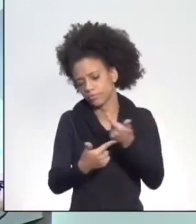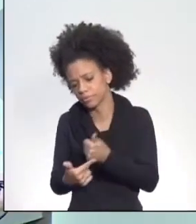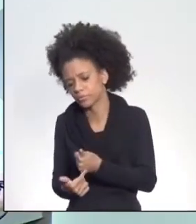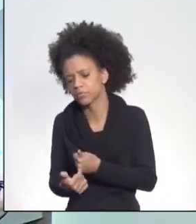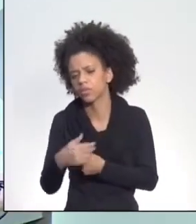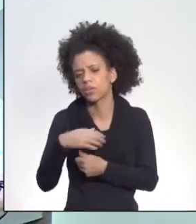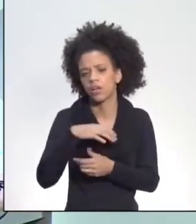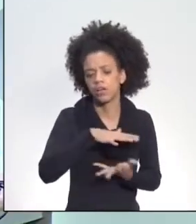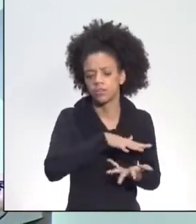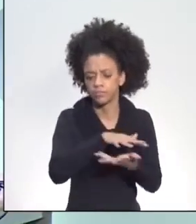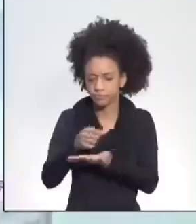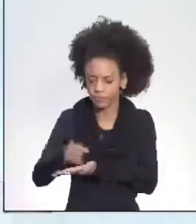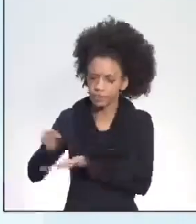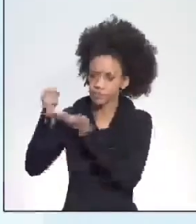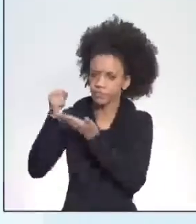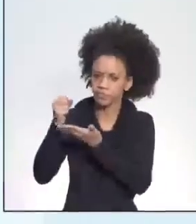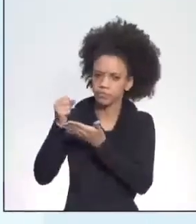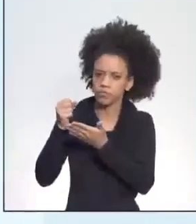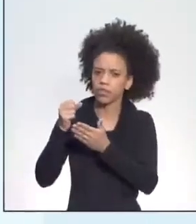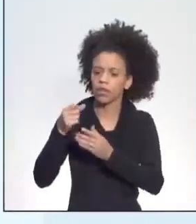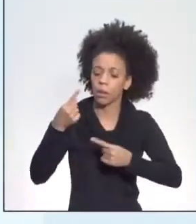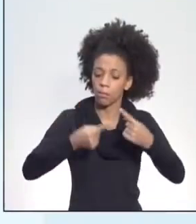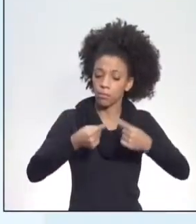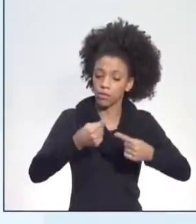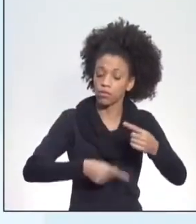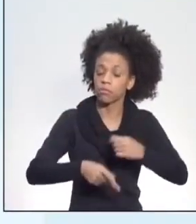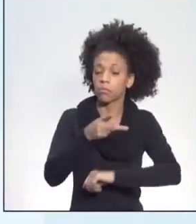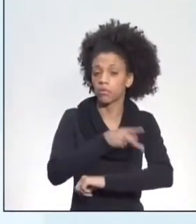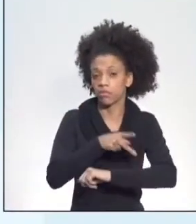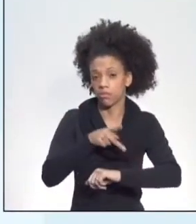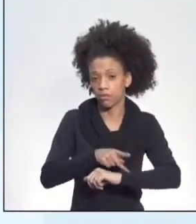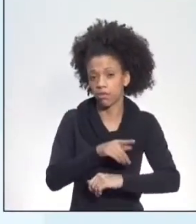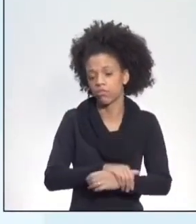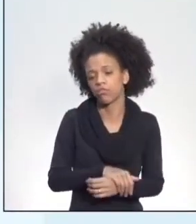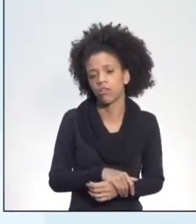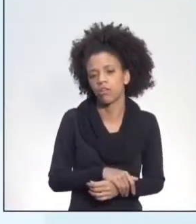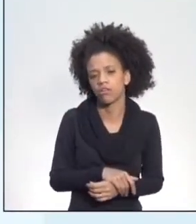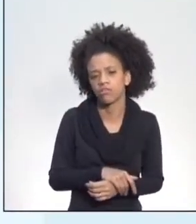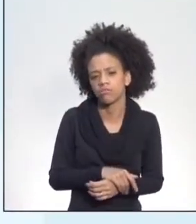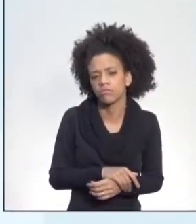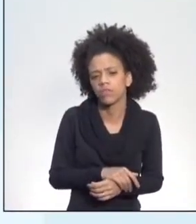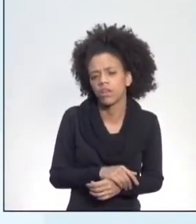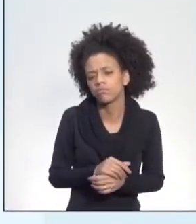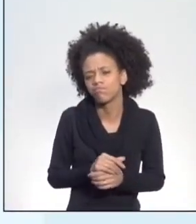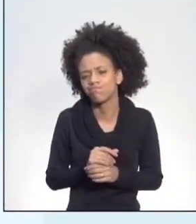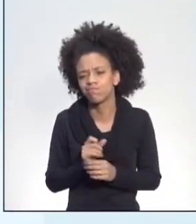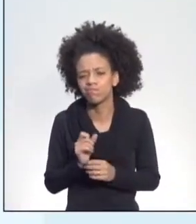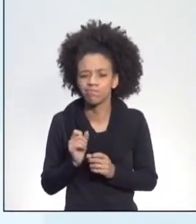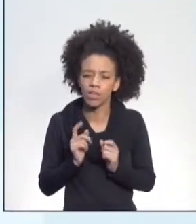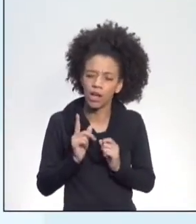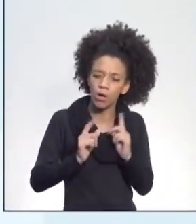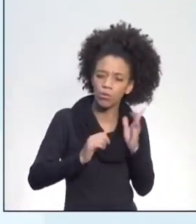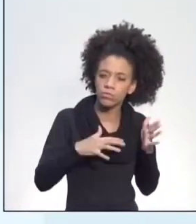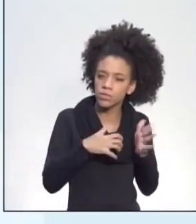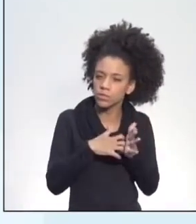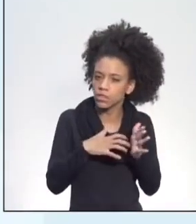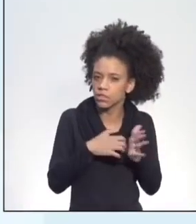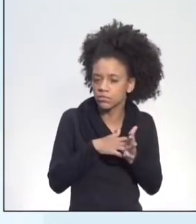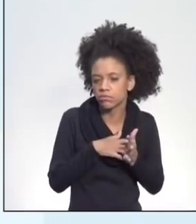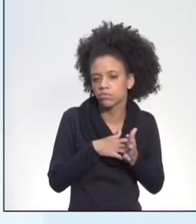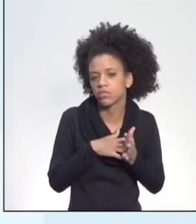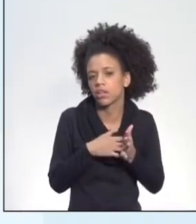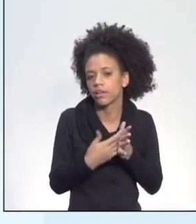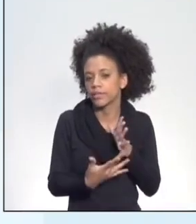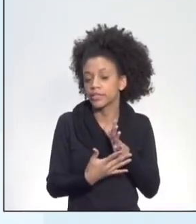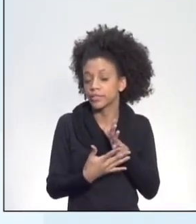ecológicas, geográficas, sociais, políticas, pedagógicas, pequenos incidentes estéticos que rompam com o